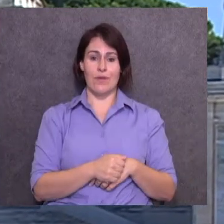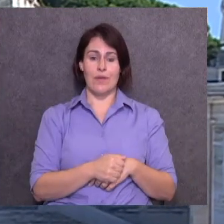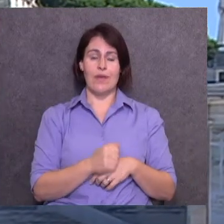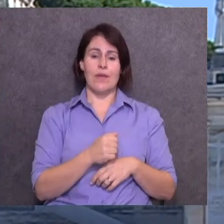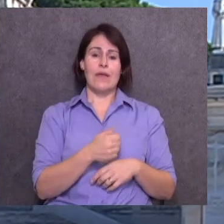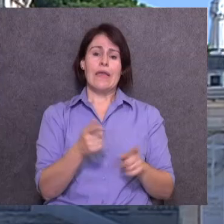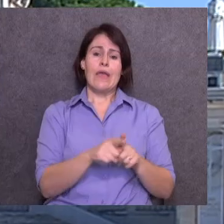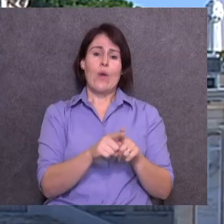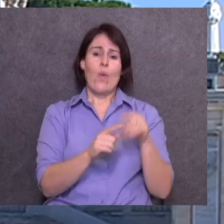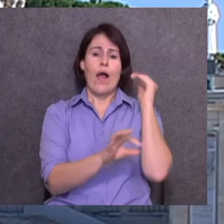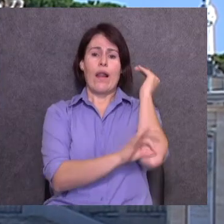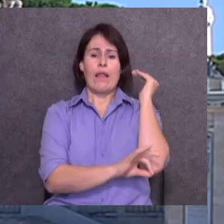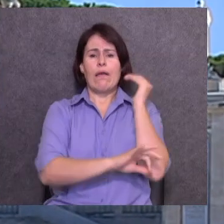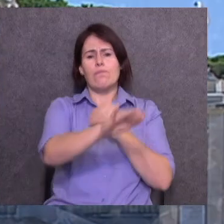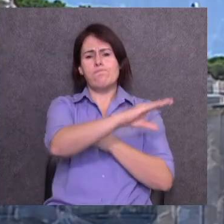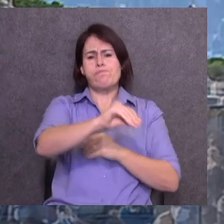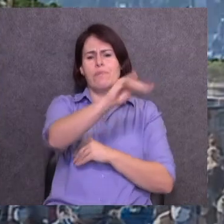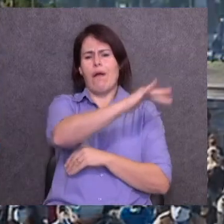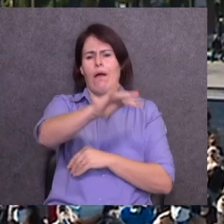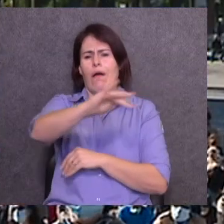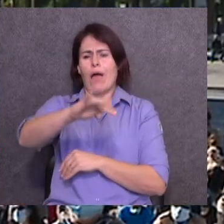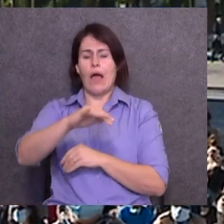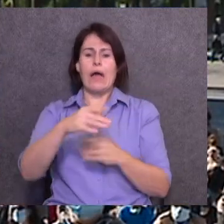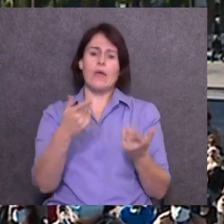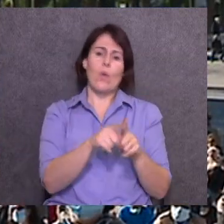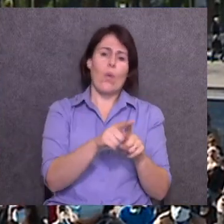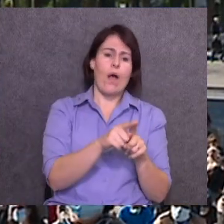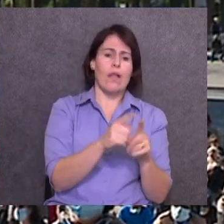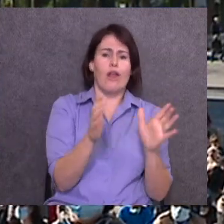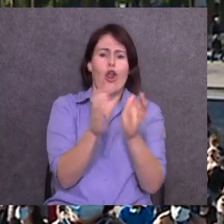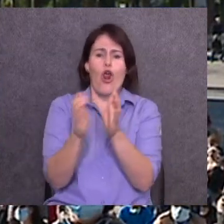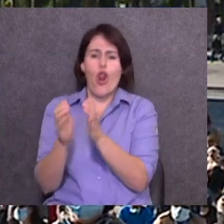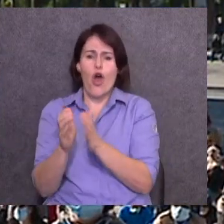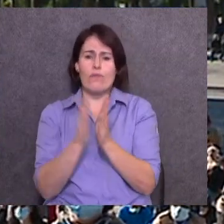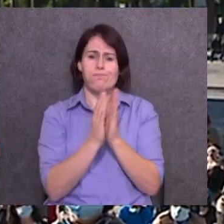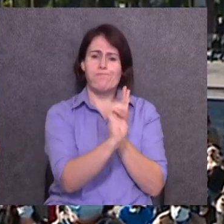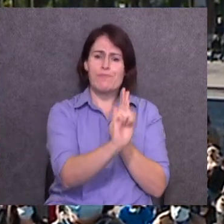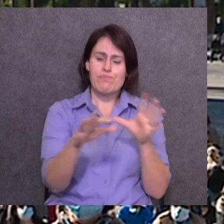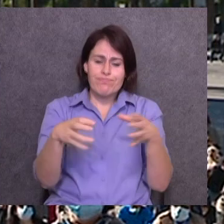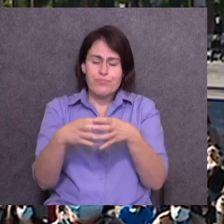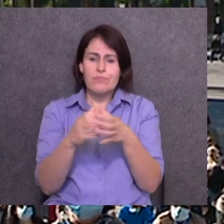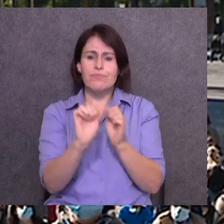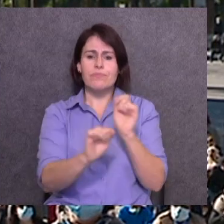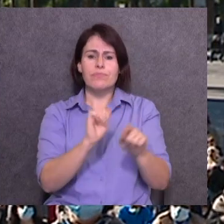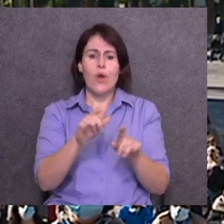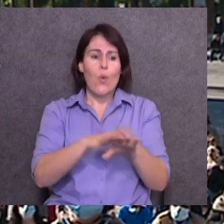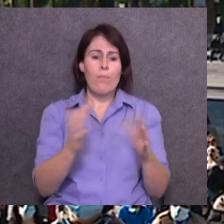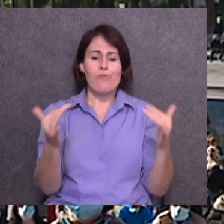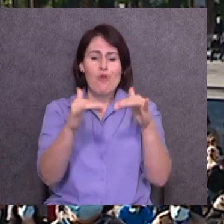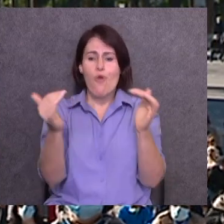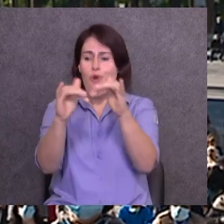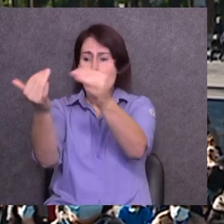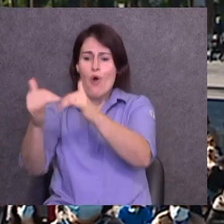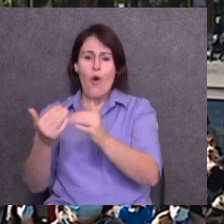igrejas paroquiais, onde se reúne a comunidade que invoca, escuta